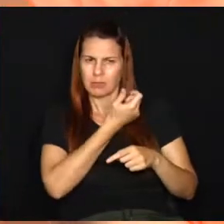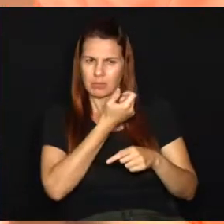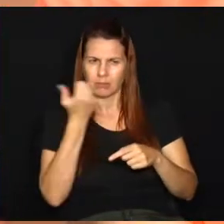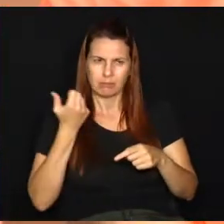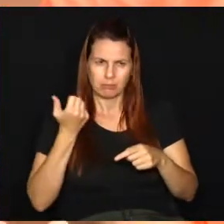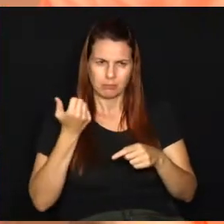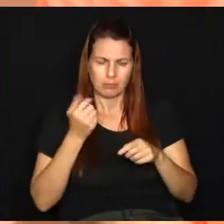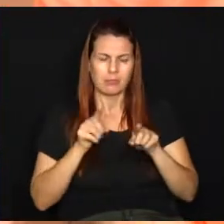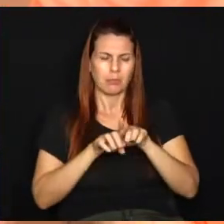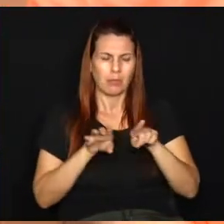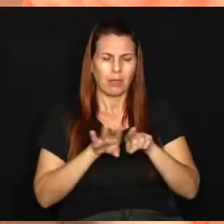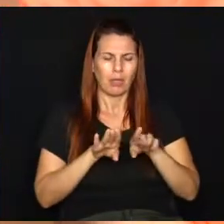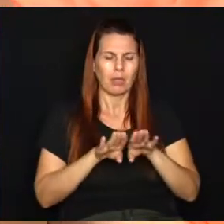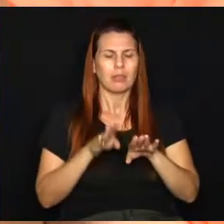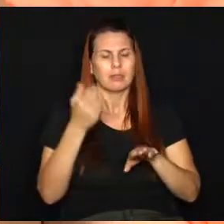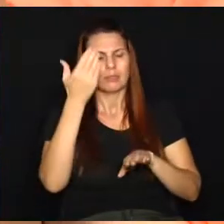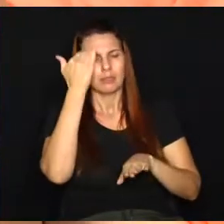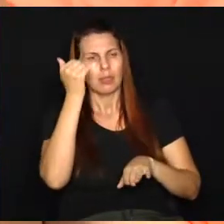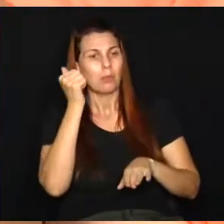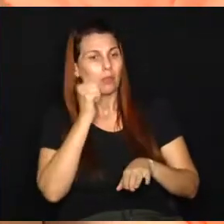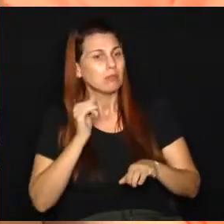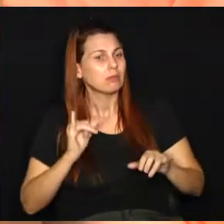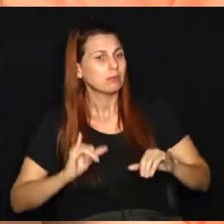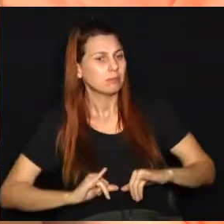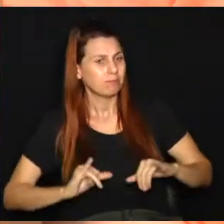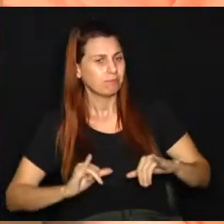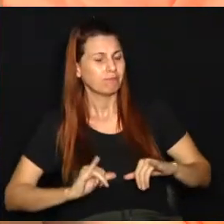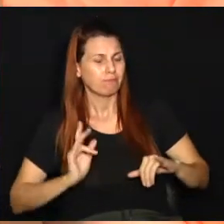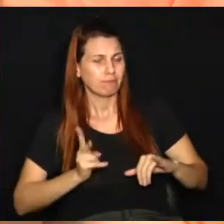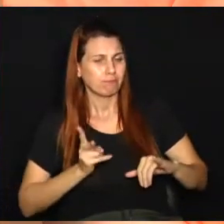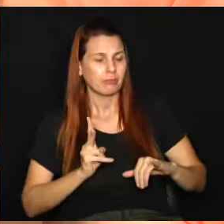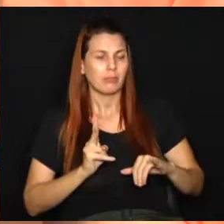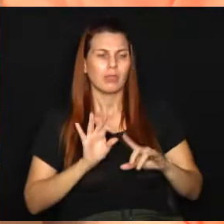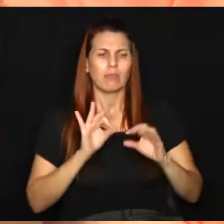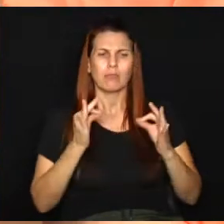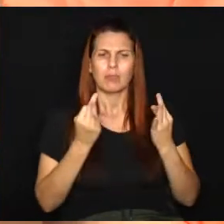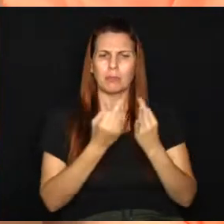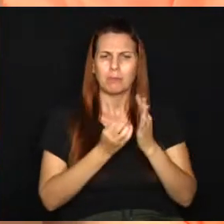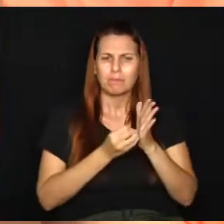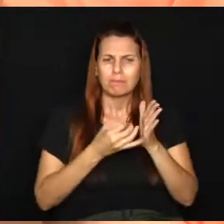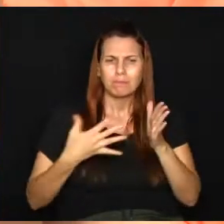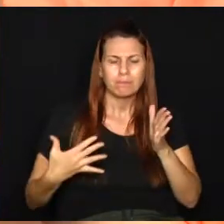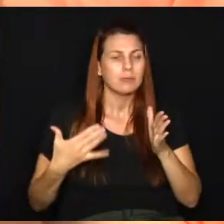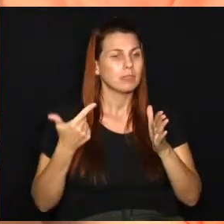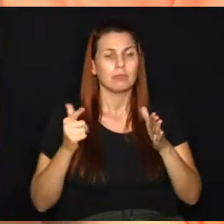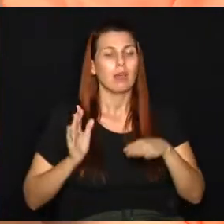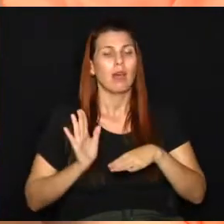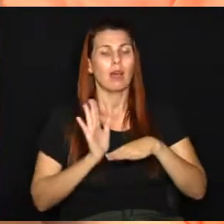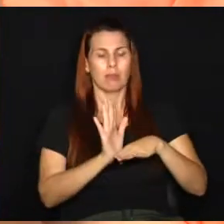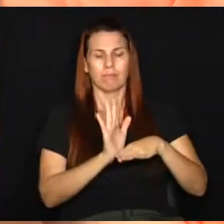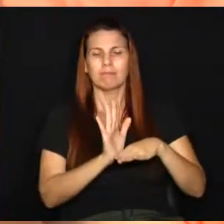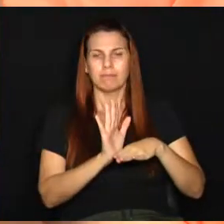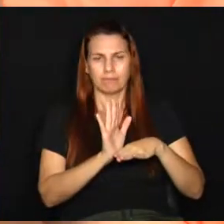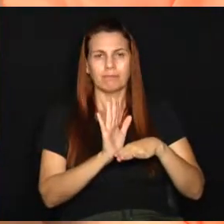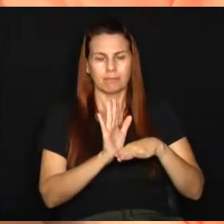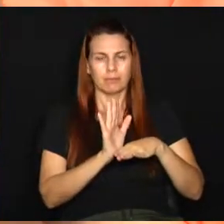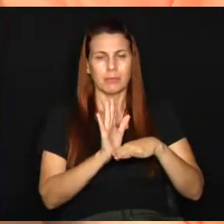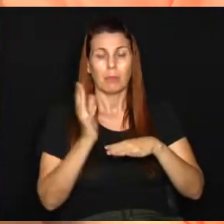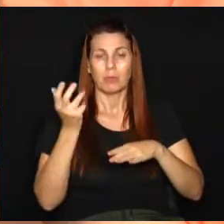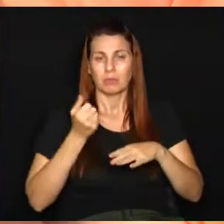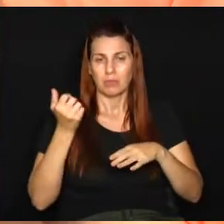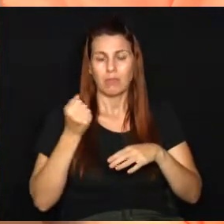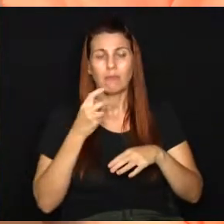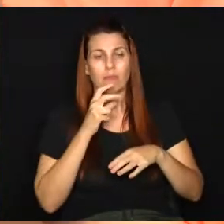as mulheres são as mais atacadas, quantas famílias não têm como ponto de apoio fundamental a aposentadoria da